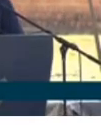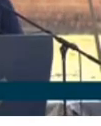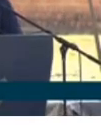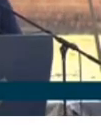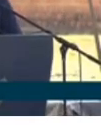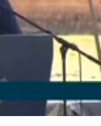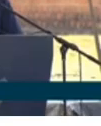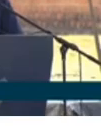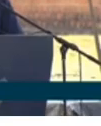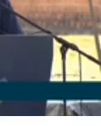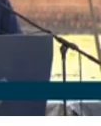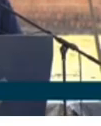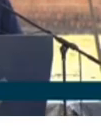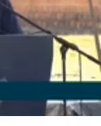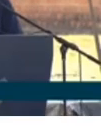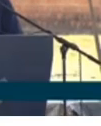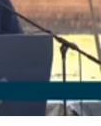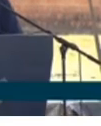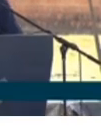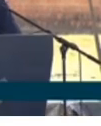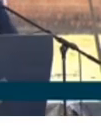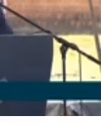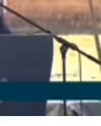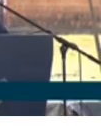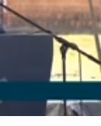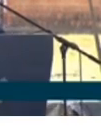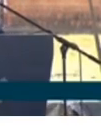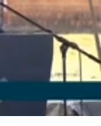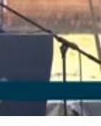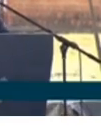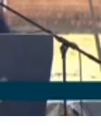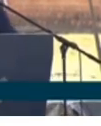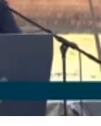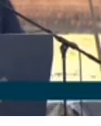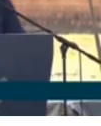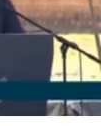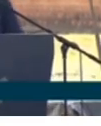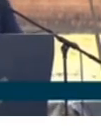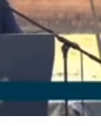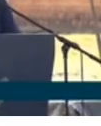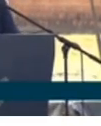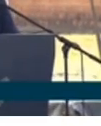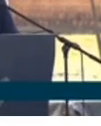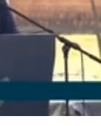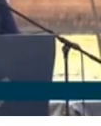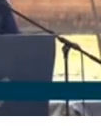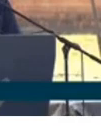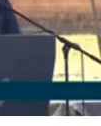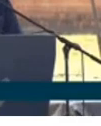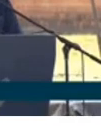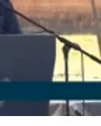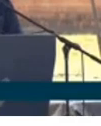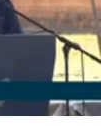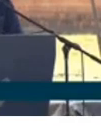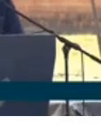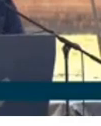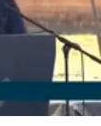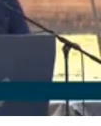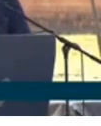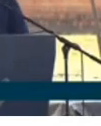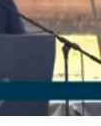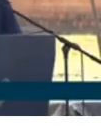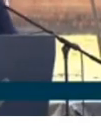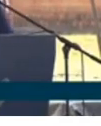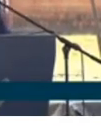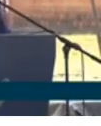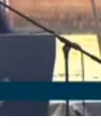pode deixar de fazer muita coisa, repito, mas não pode deixar de comer. E o nosso governo enfrentou essa questão